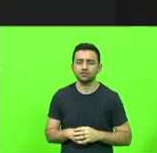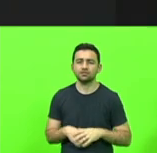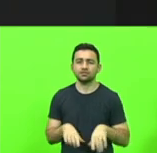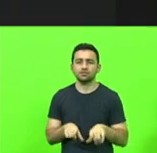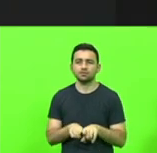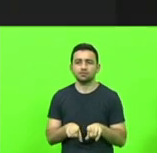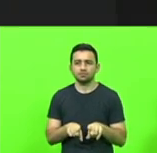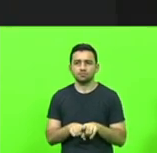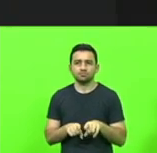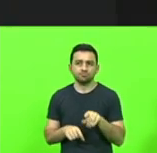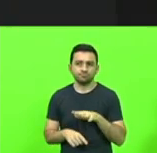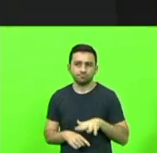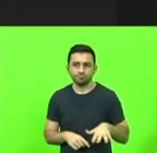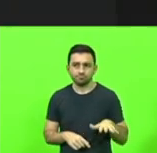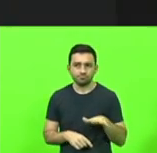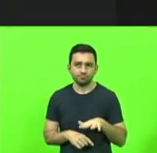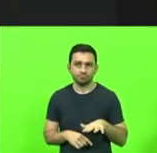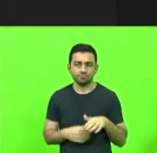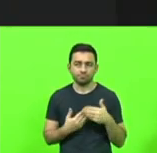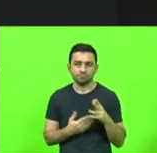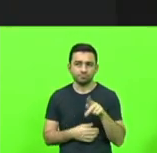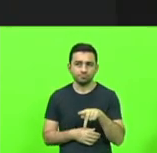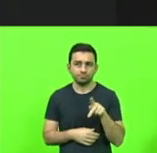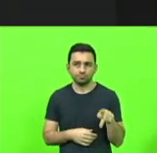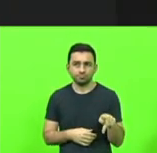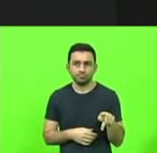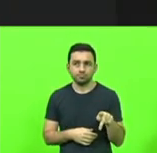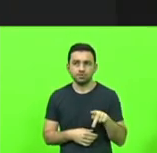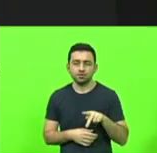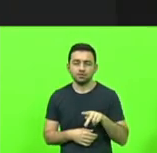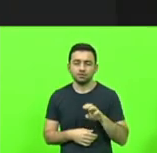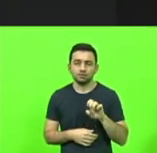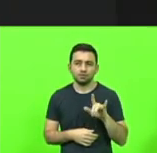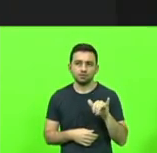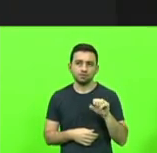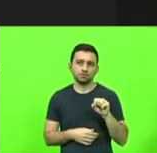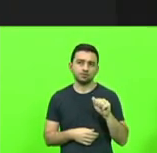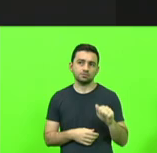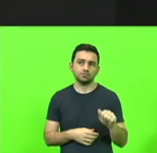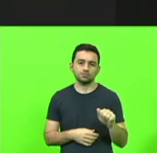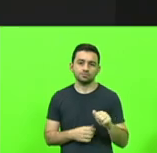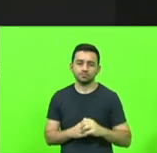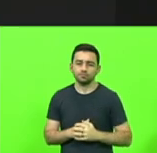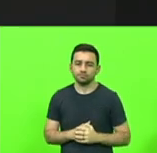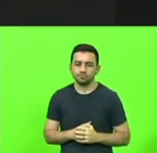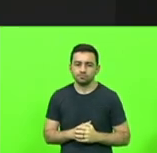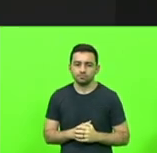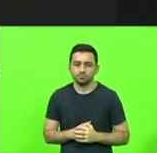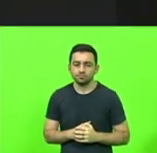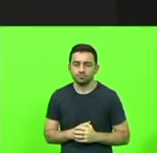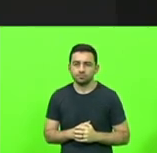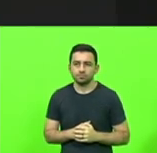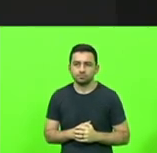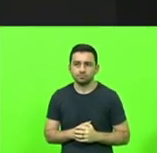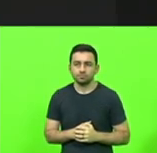Fialho, professora Elisa Gugelmin de Stefano. Então,